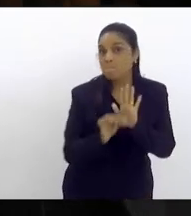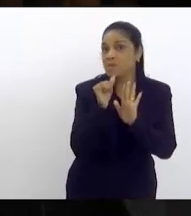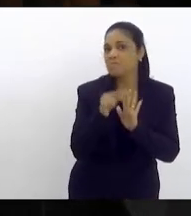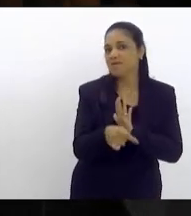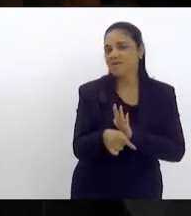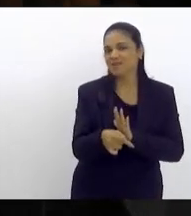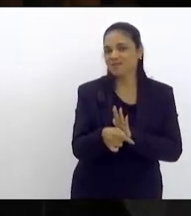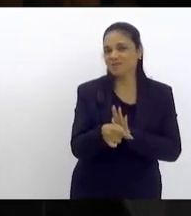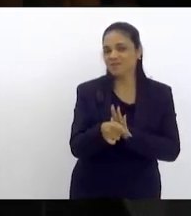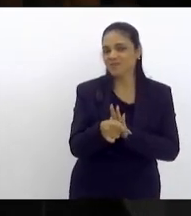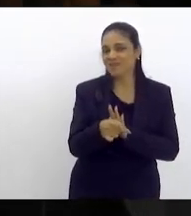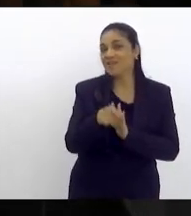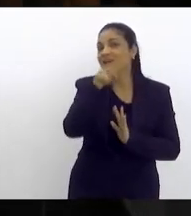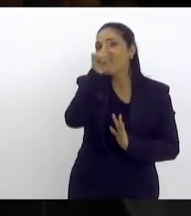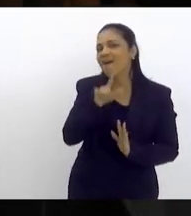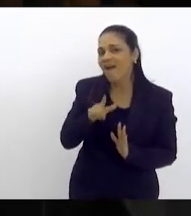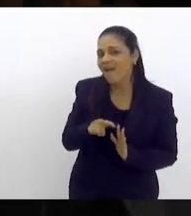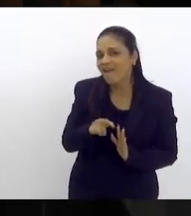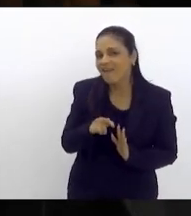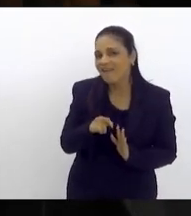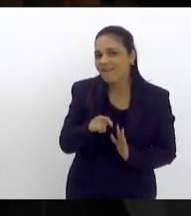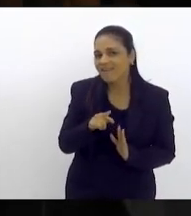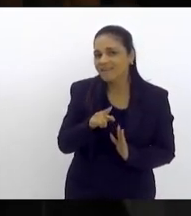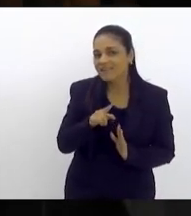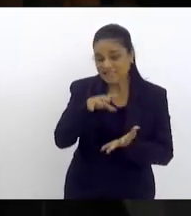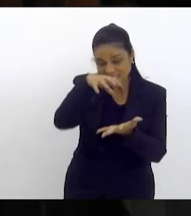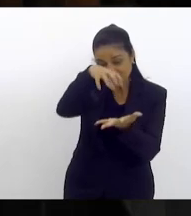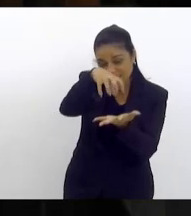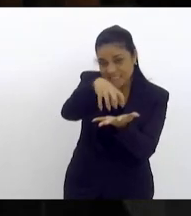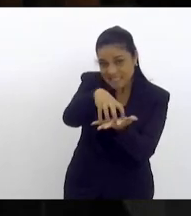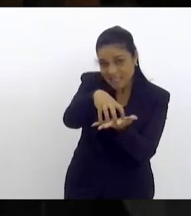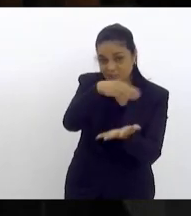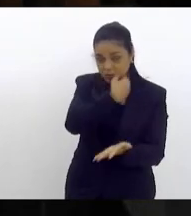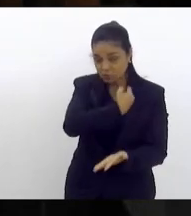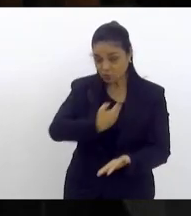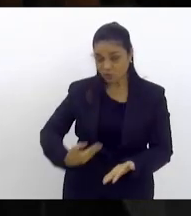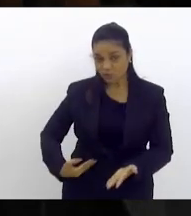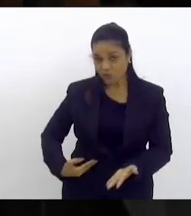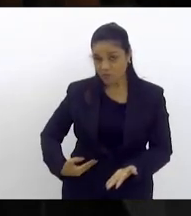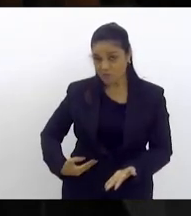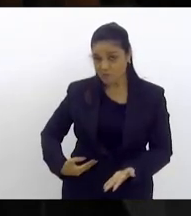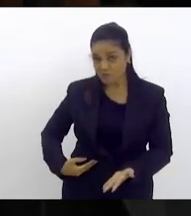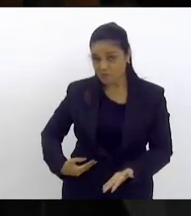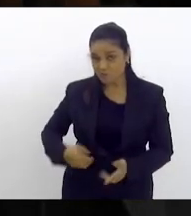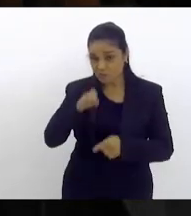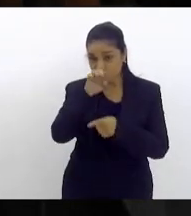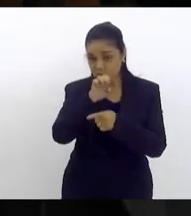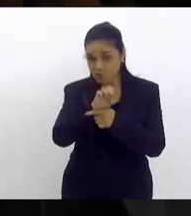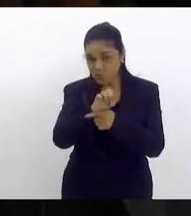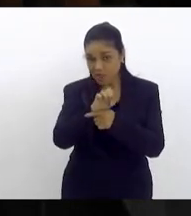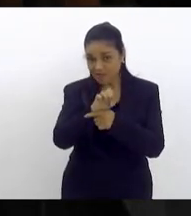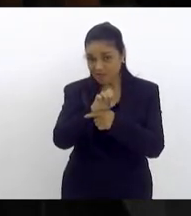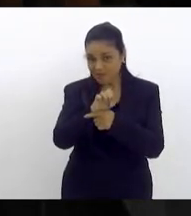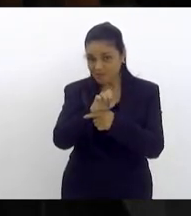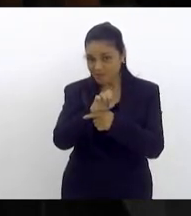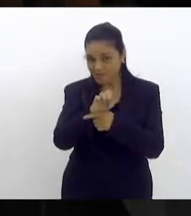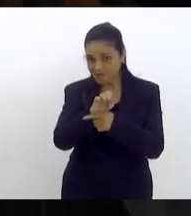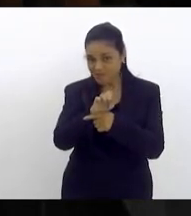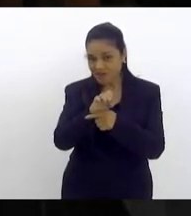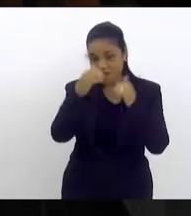quem colocou a sede do Governo do Estado por uma semana em Petrópolis Governador